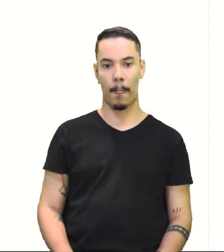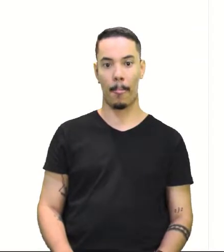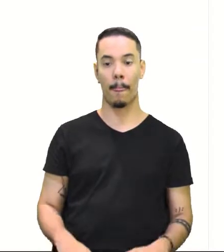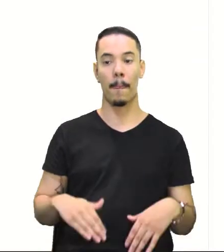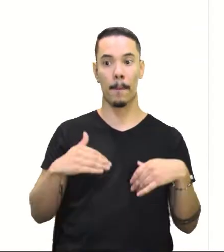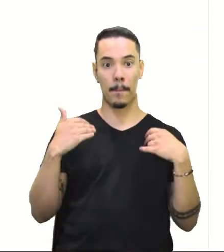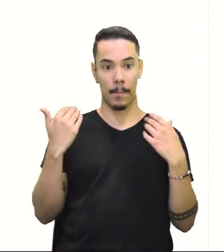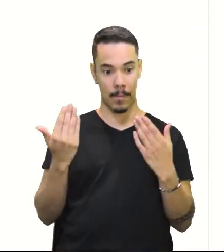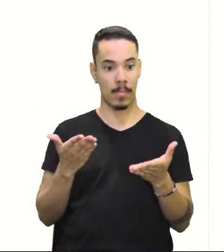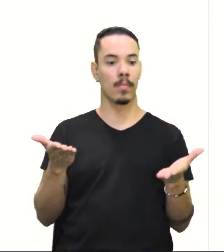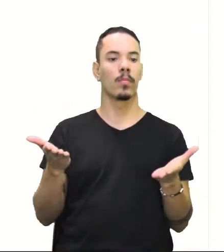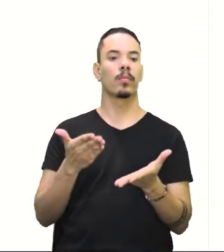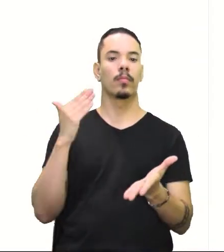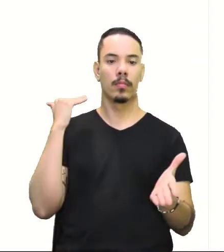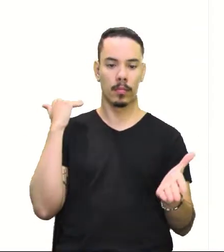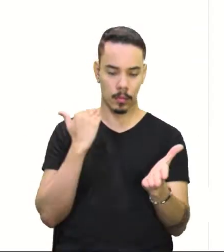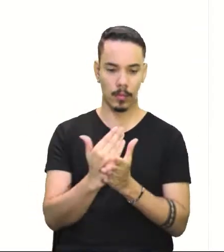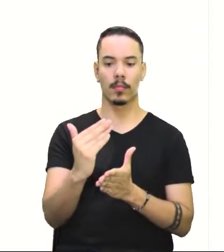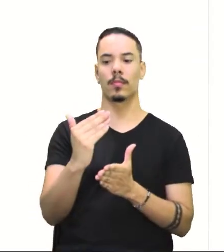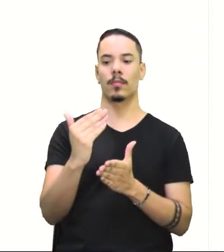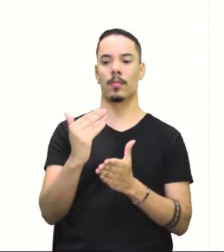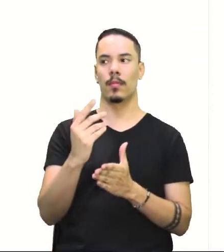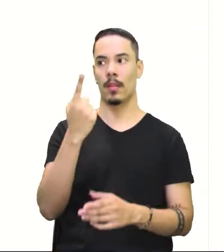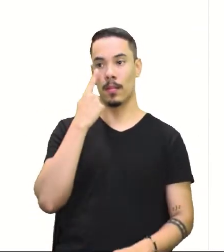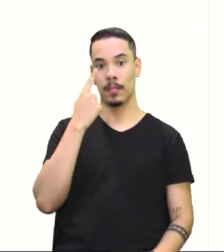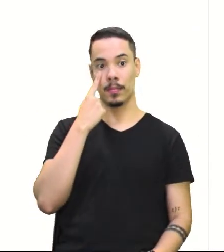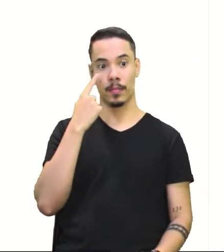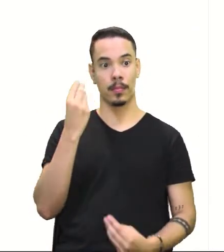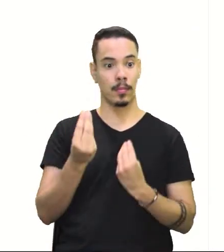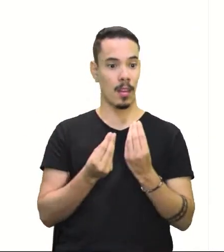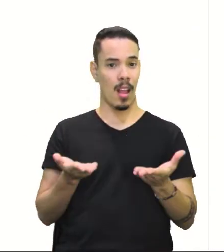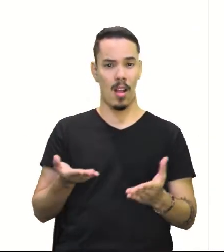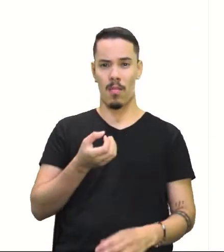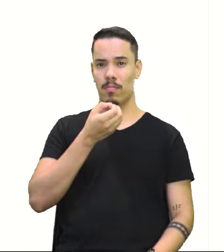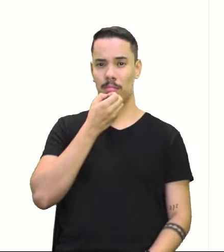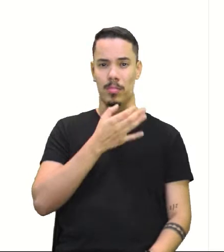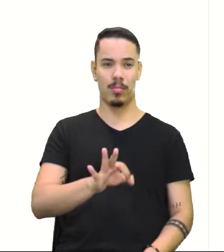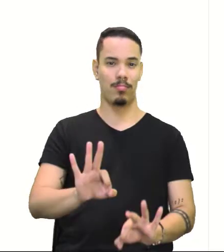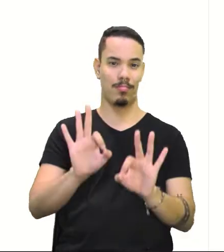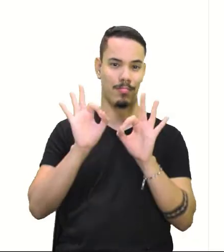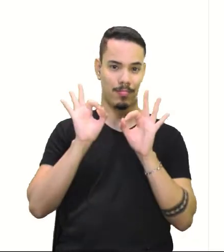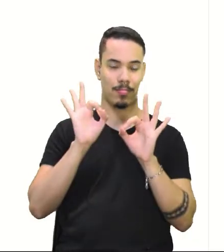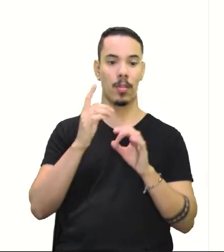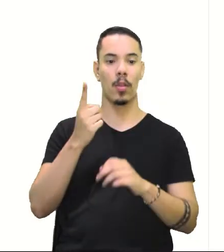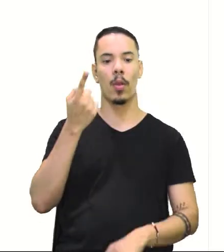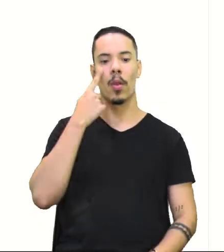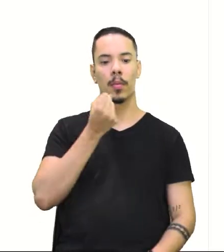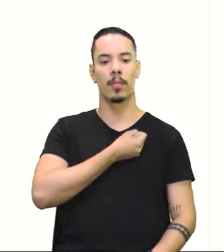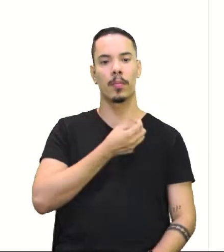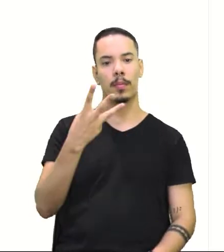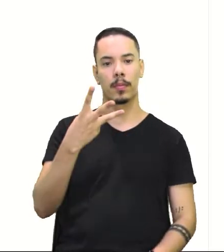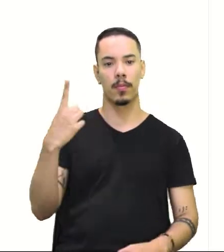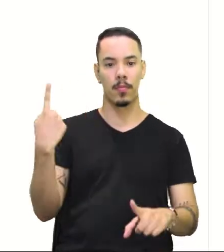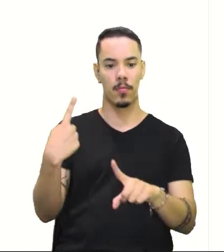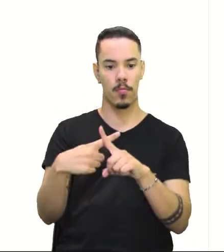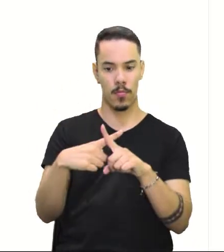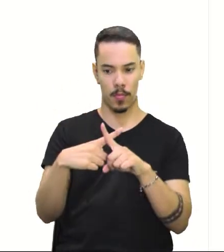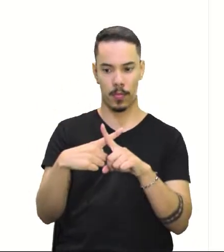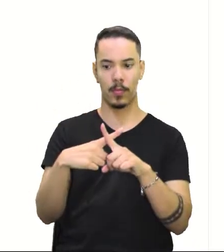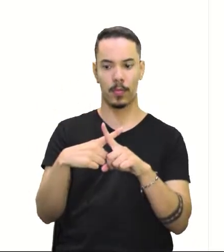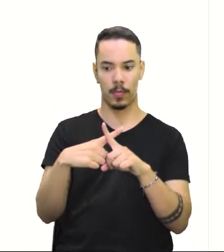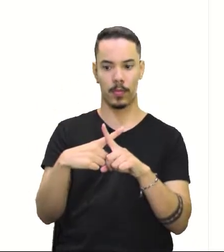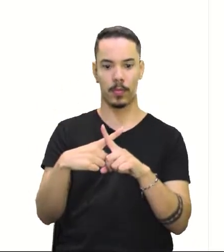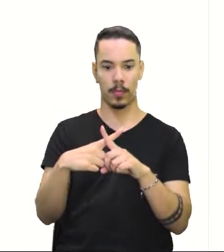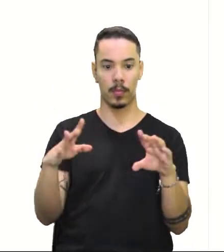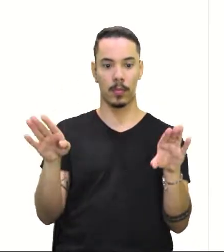Então, agora começou o babado. Olha lá, agora que ficou bom, agora fica top. Você pega esse 3, multiplica com a raiz, né?